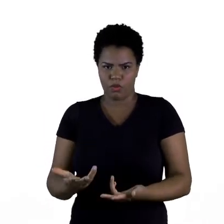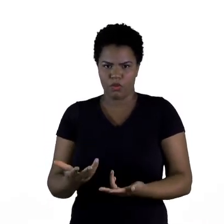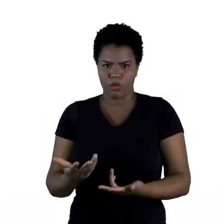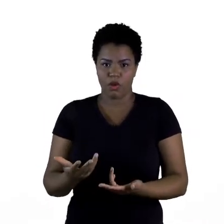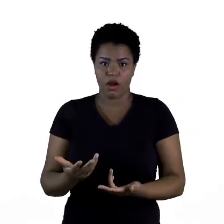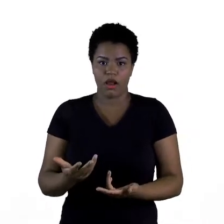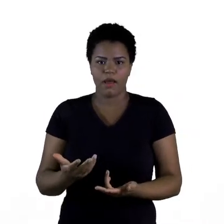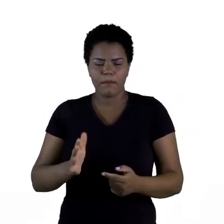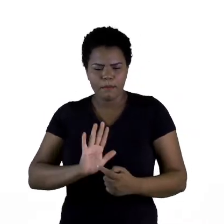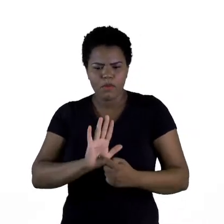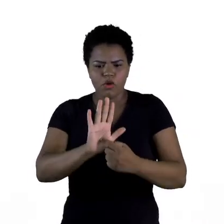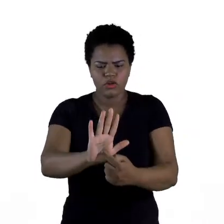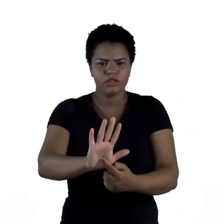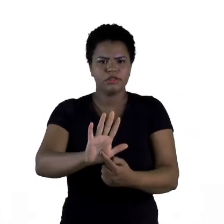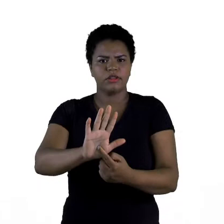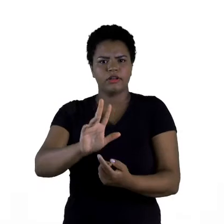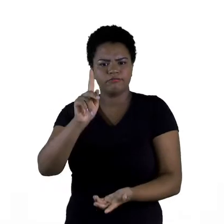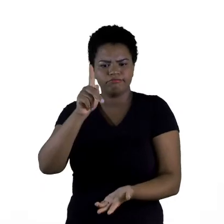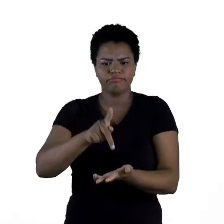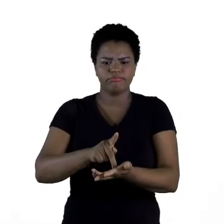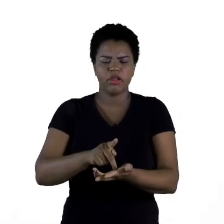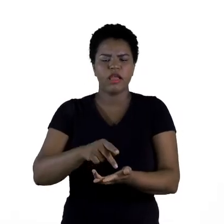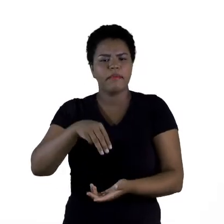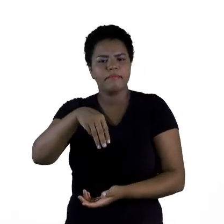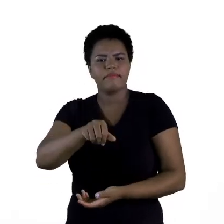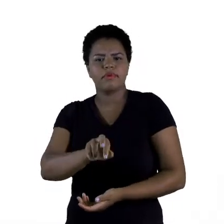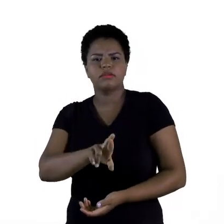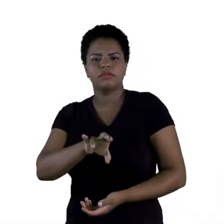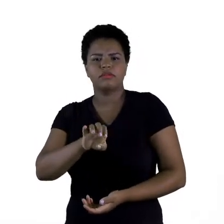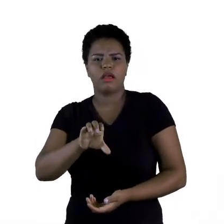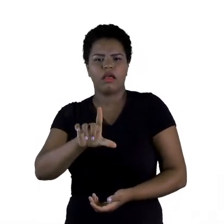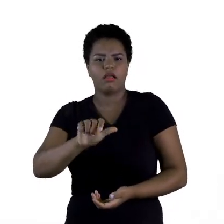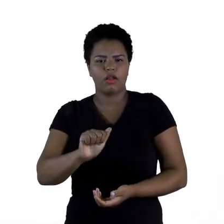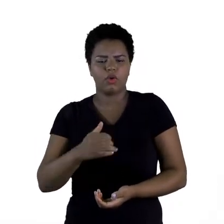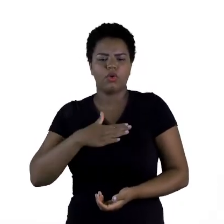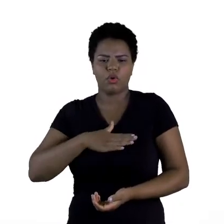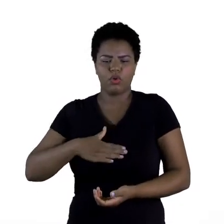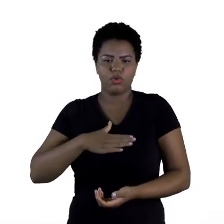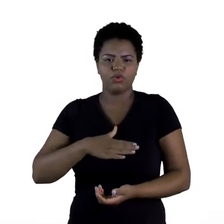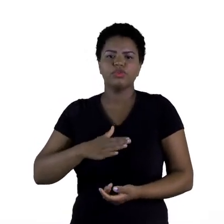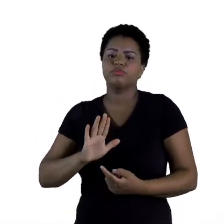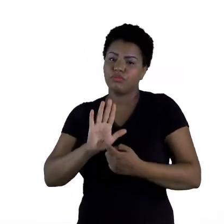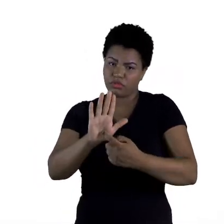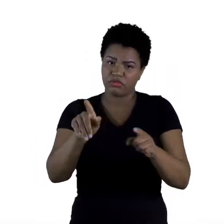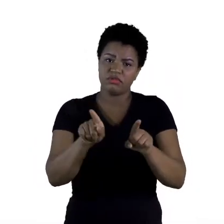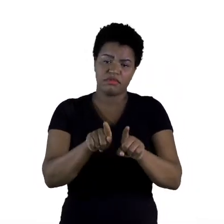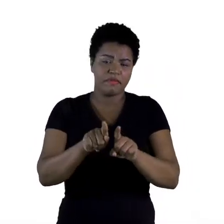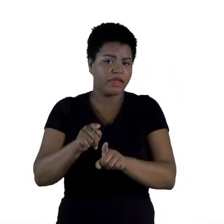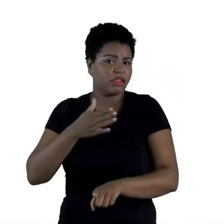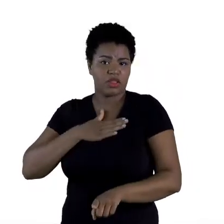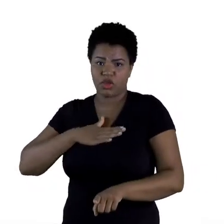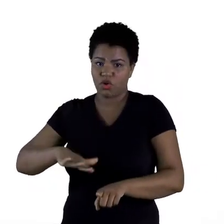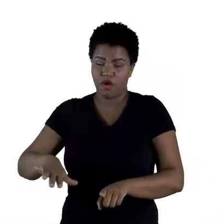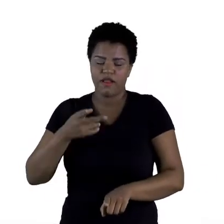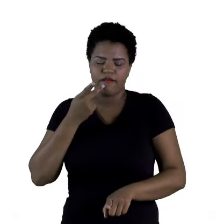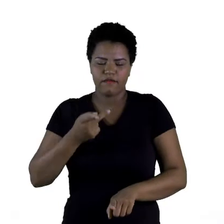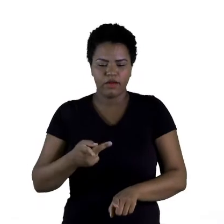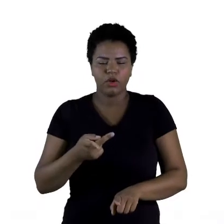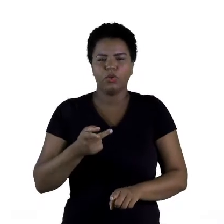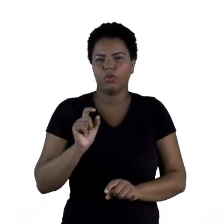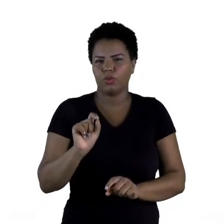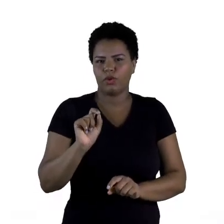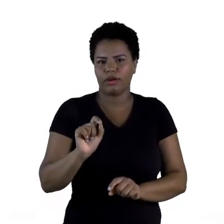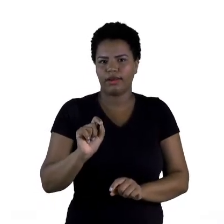Marcela gosta e citar o que ela não gosta. Quando ele falou que ela gosta de ir ao